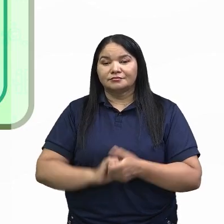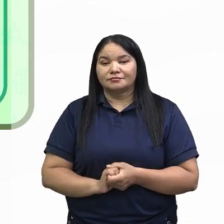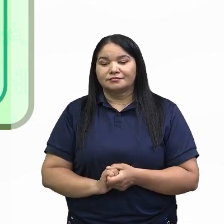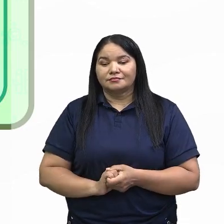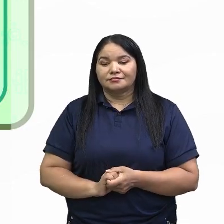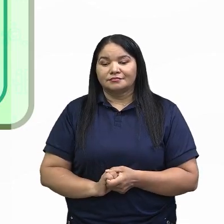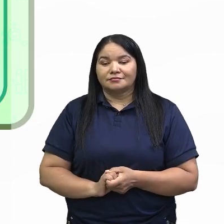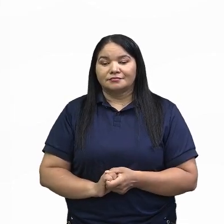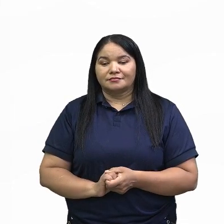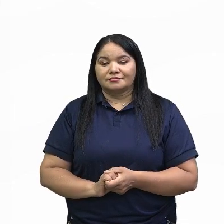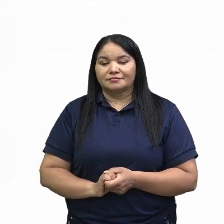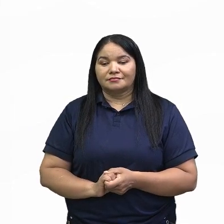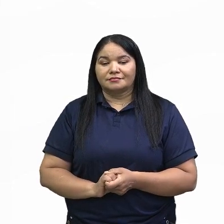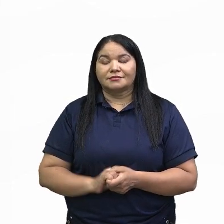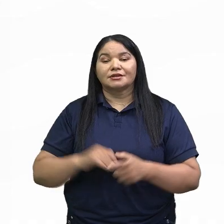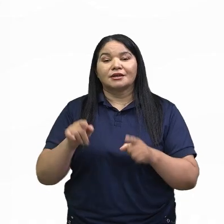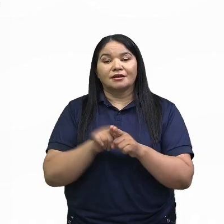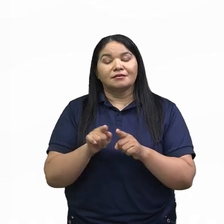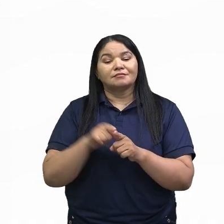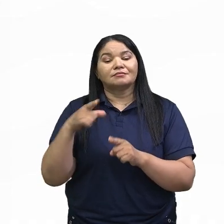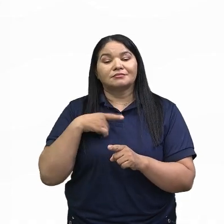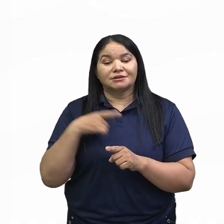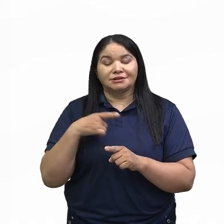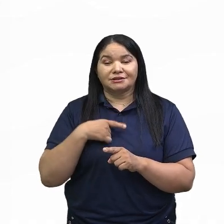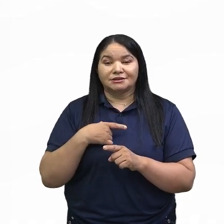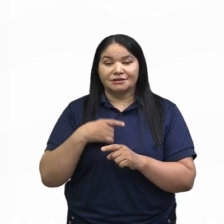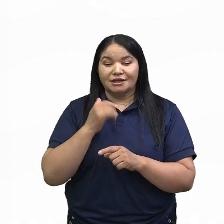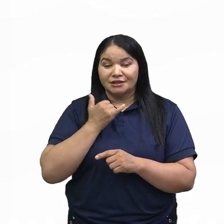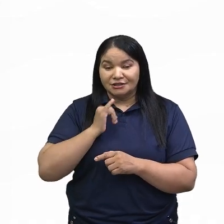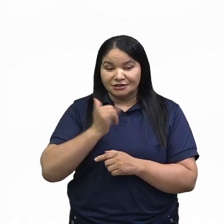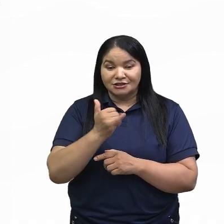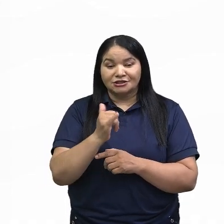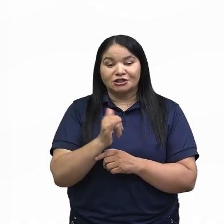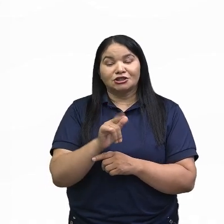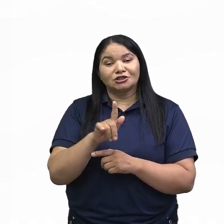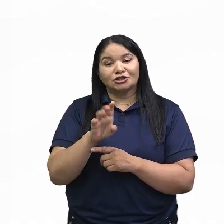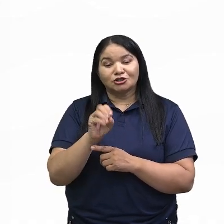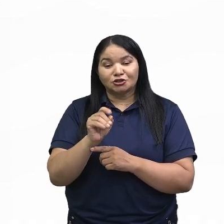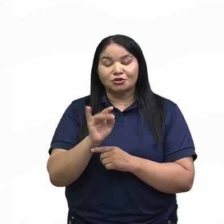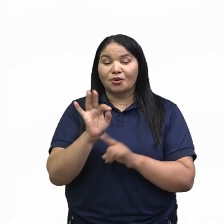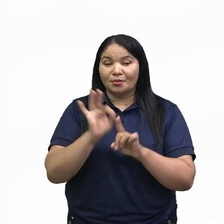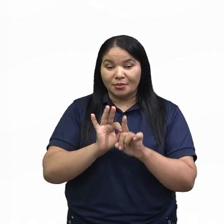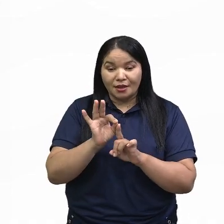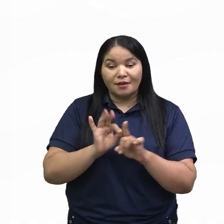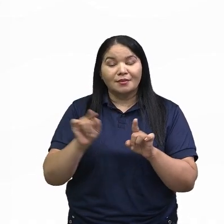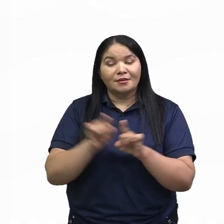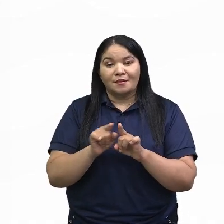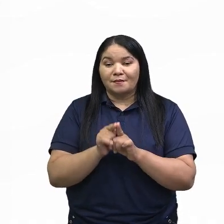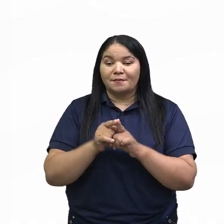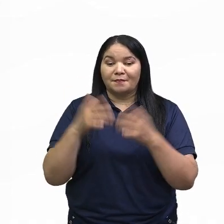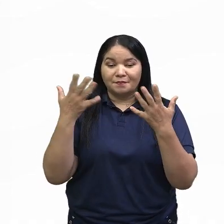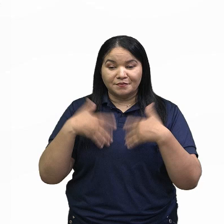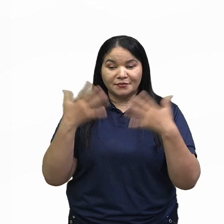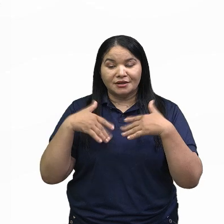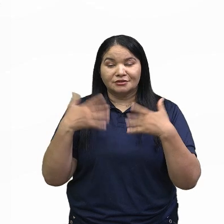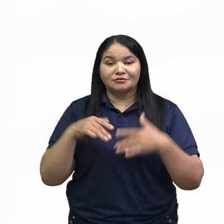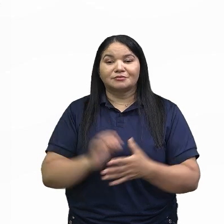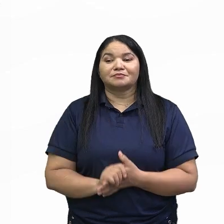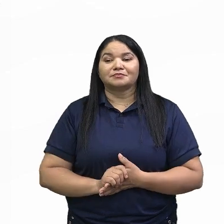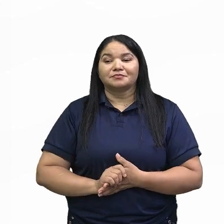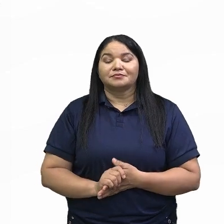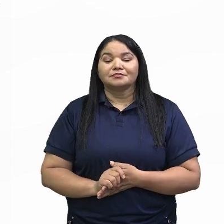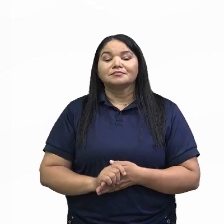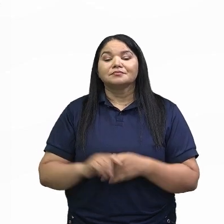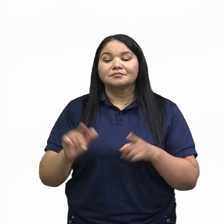Pessoal, temos também a questão da energia geotérmica, né? É uma fonte natural também, né? Extraindo a energia, o calor da